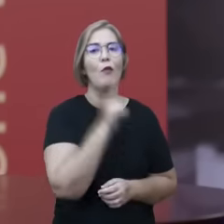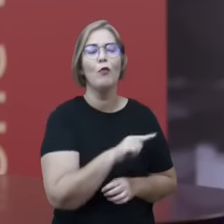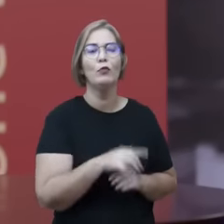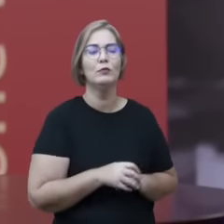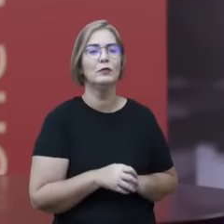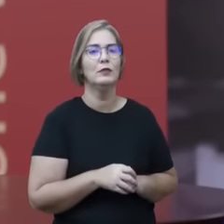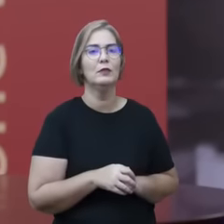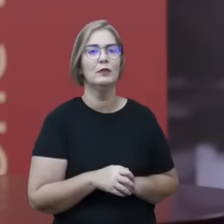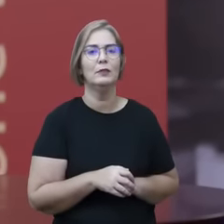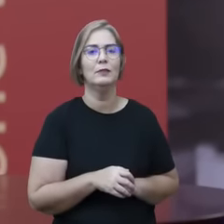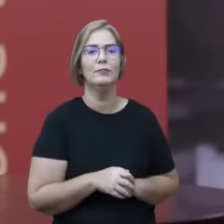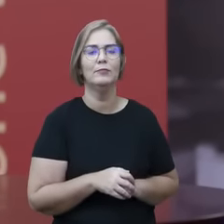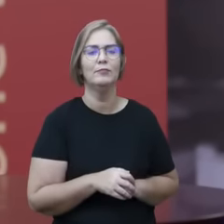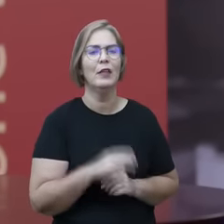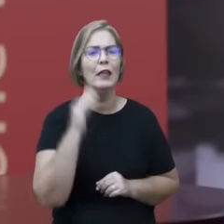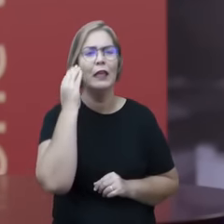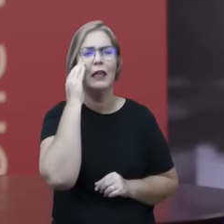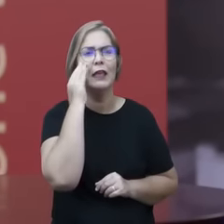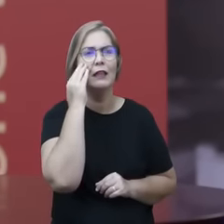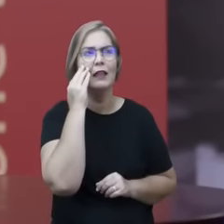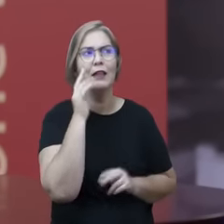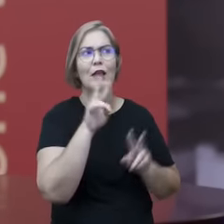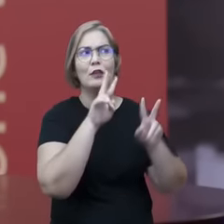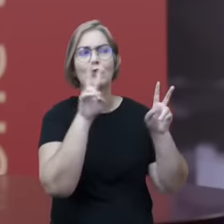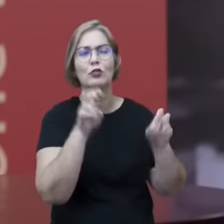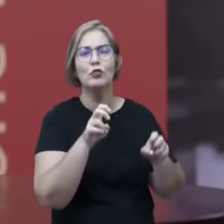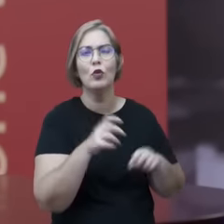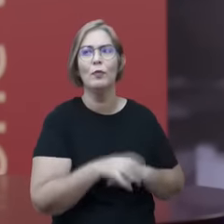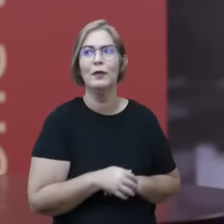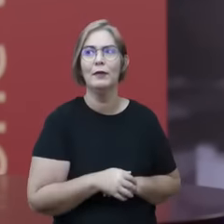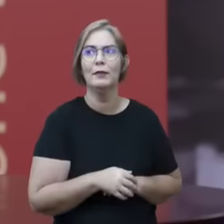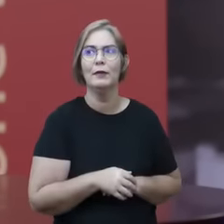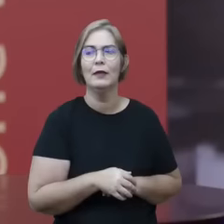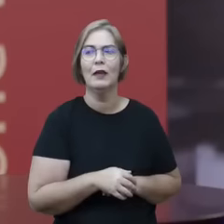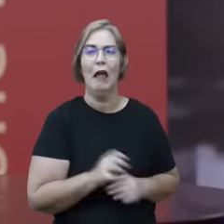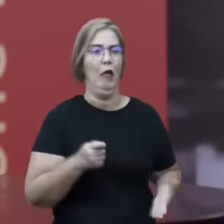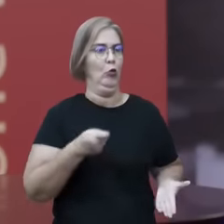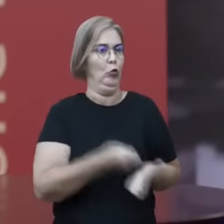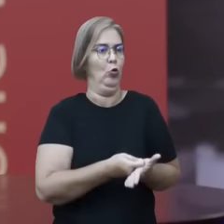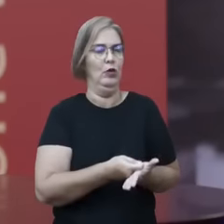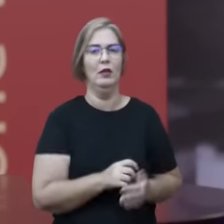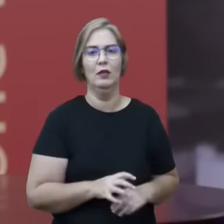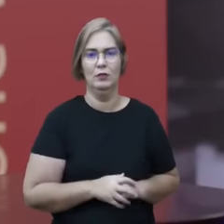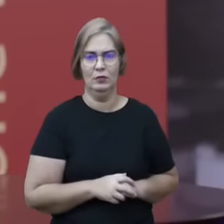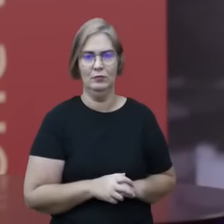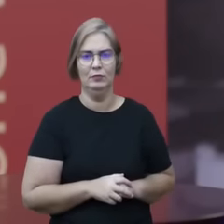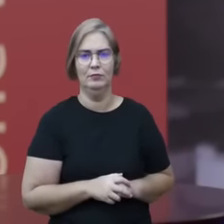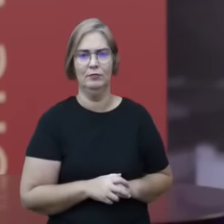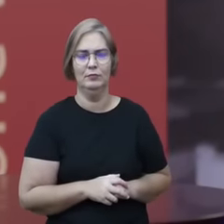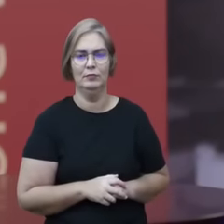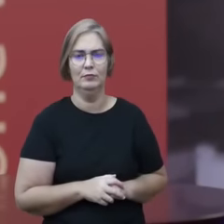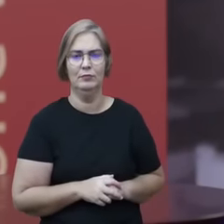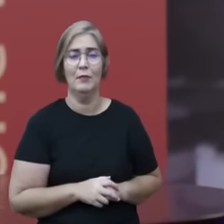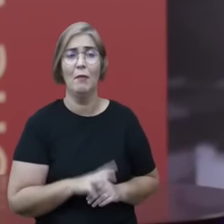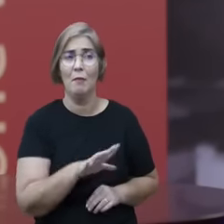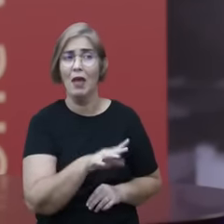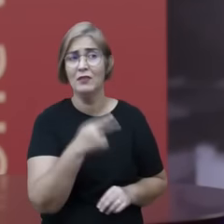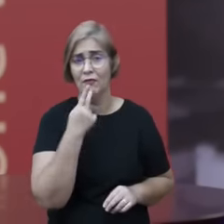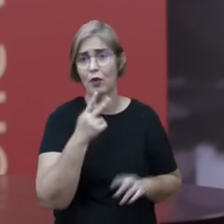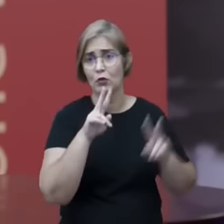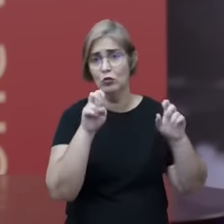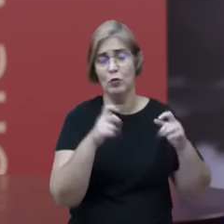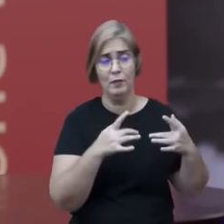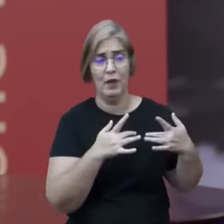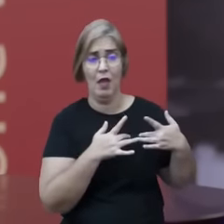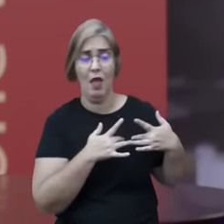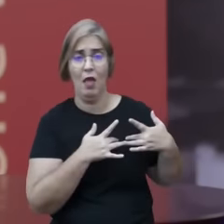da, eh, alteridade. Mas, como ele diz, né, a categoria da ternura, a gente poderia também falar de